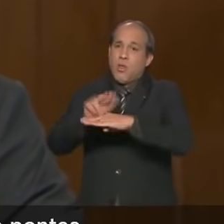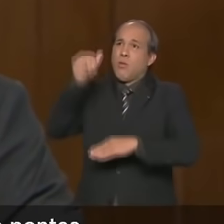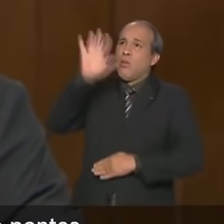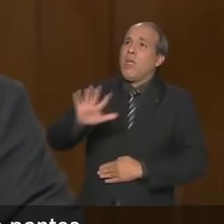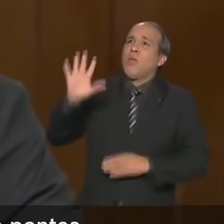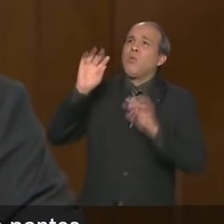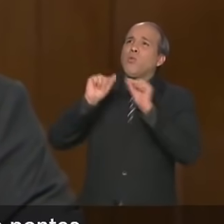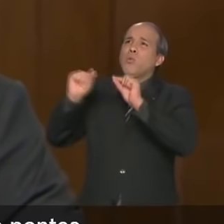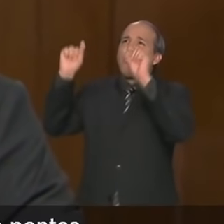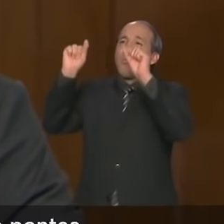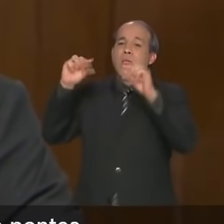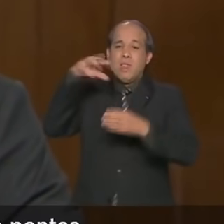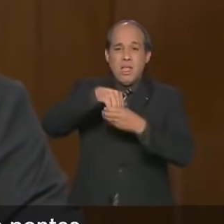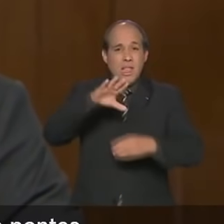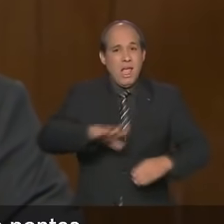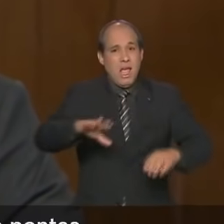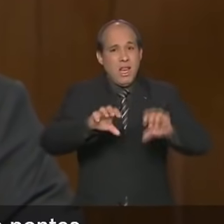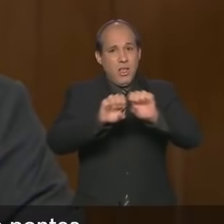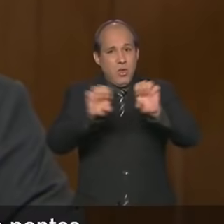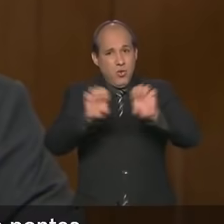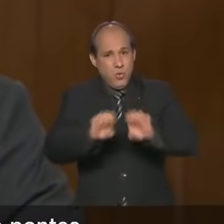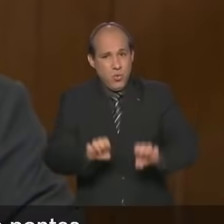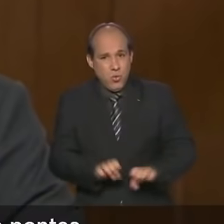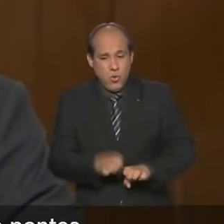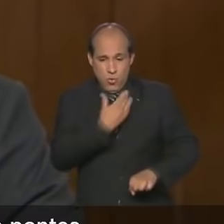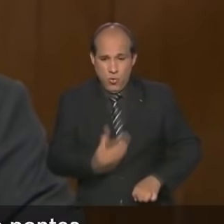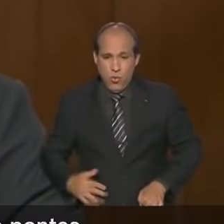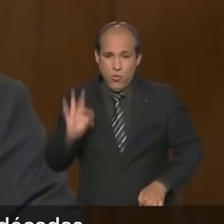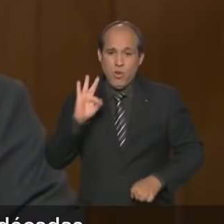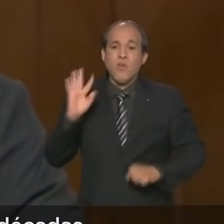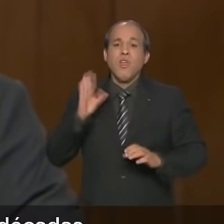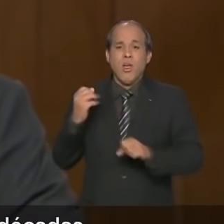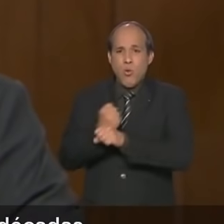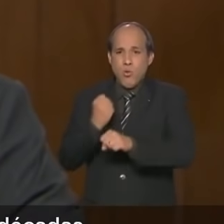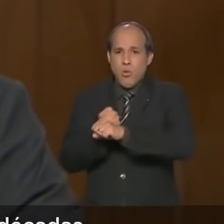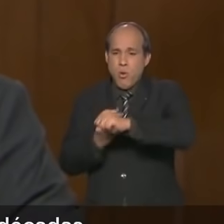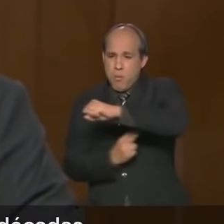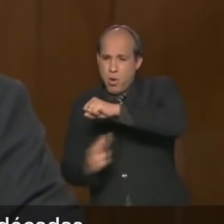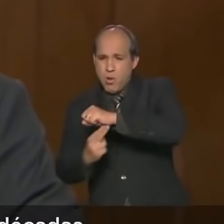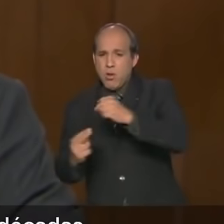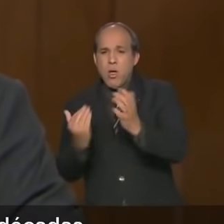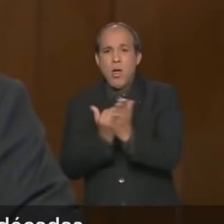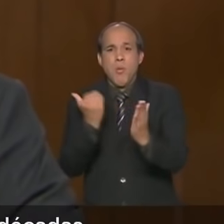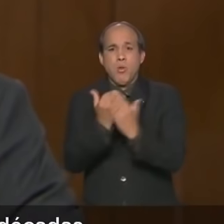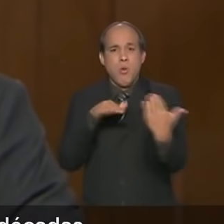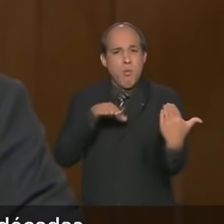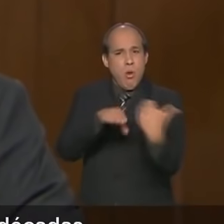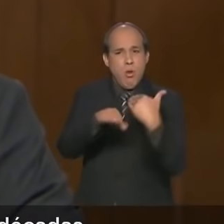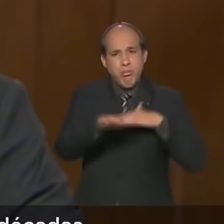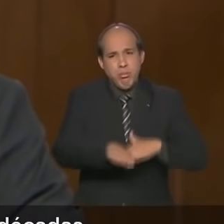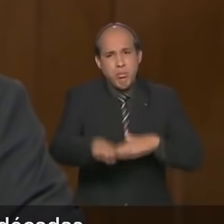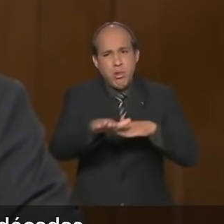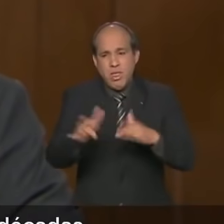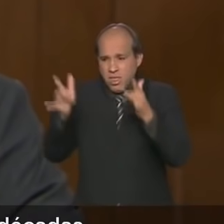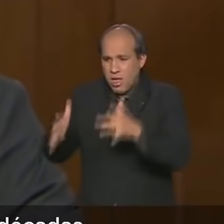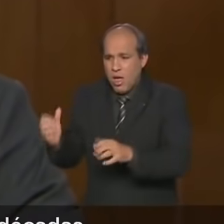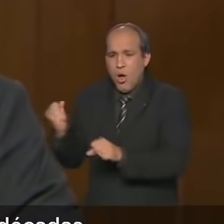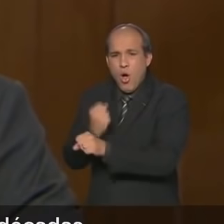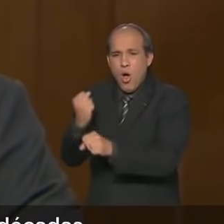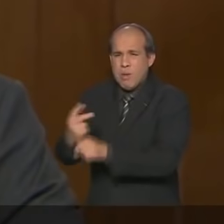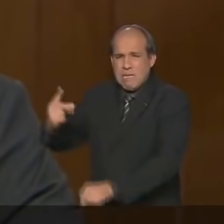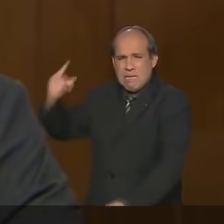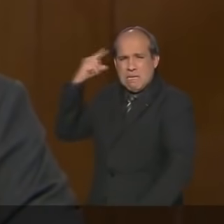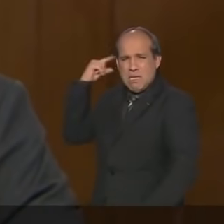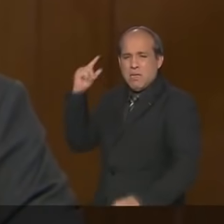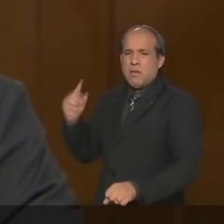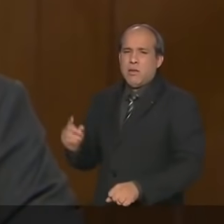e na infraestrutura o nosso governo tem construindo Pontes duplicado rodovias terminando obras paradas há